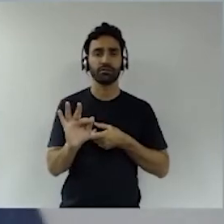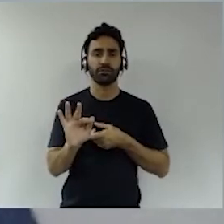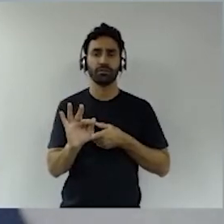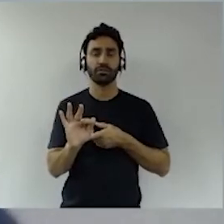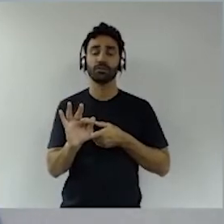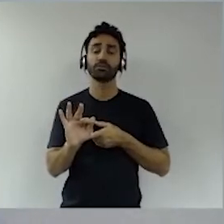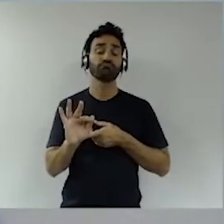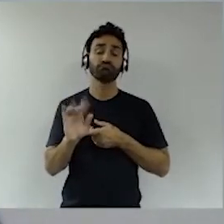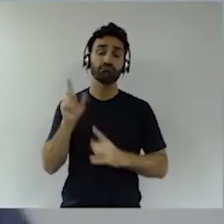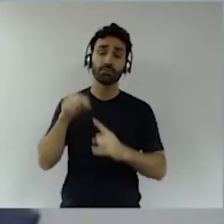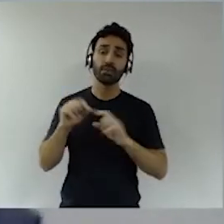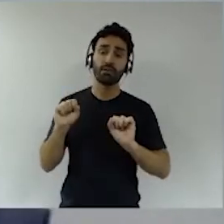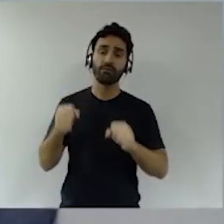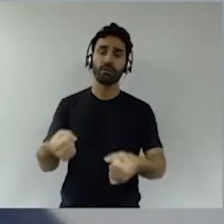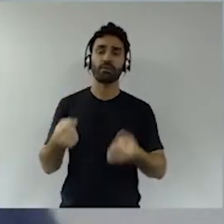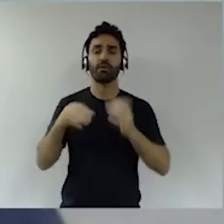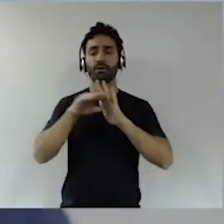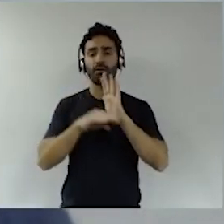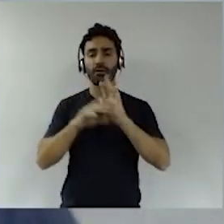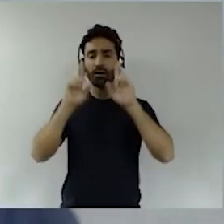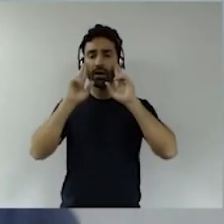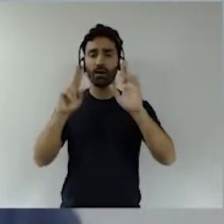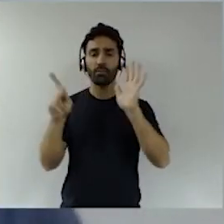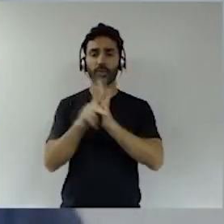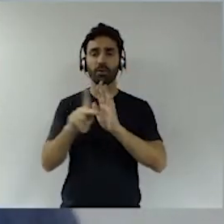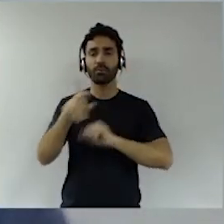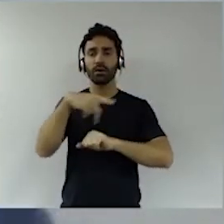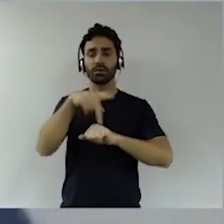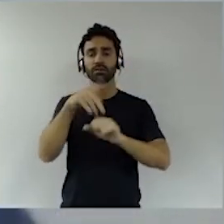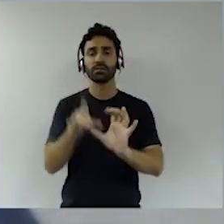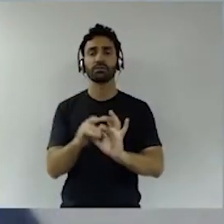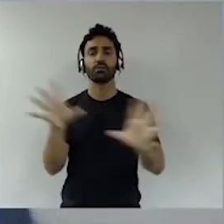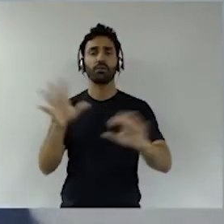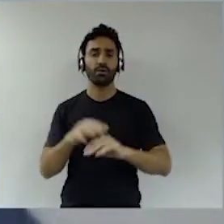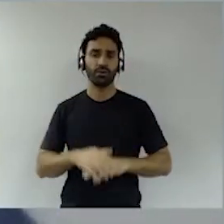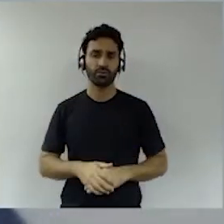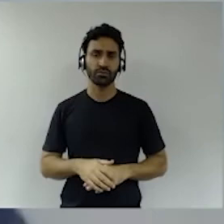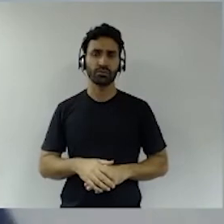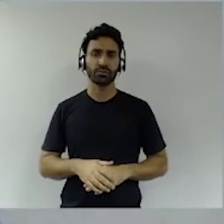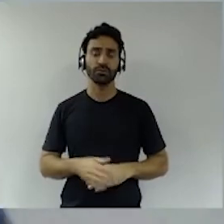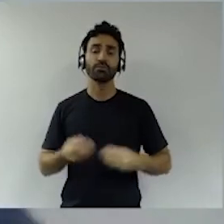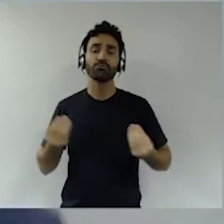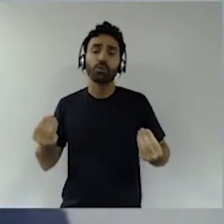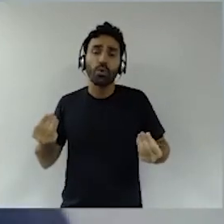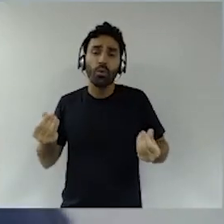defender princípios basilares do Estado Democrático de Direito. Afinal, como admitir,